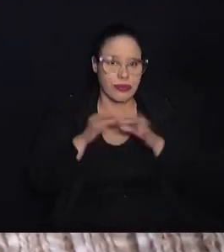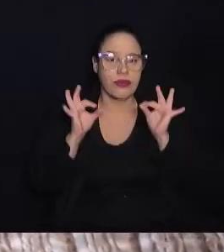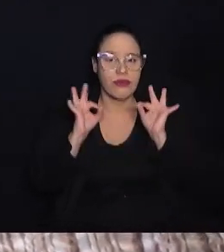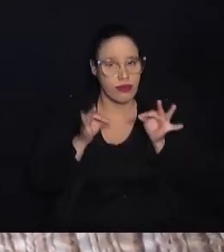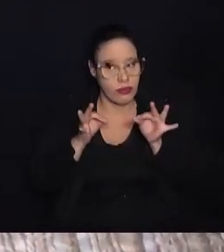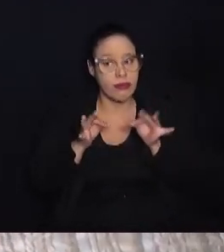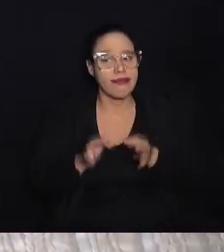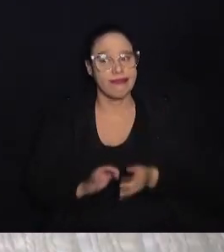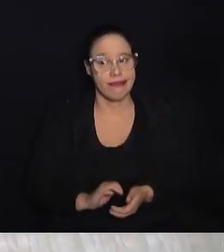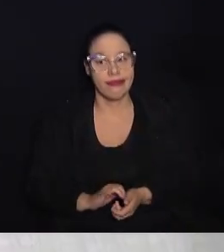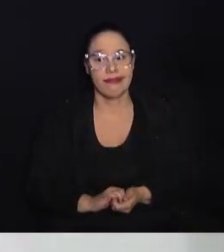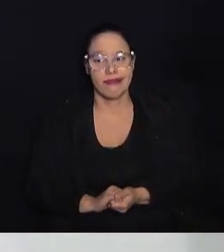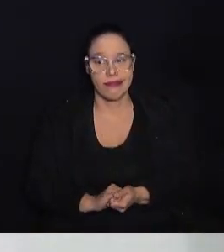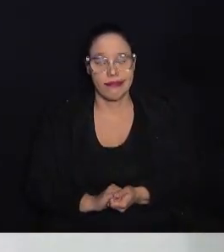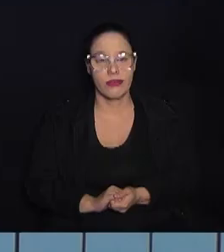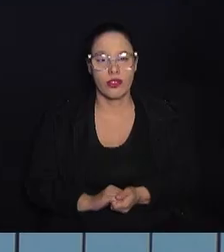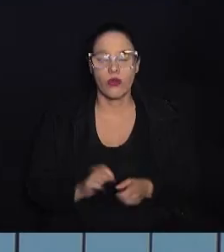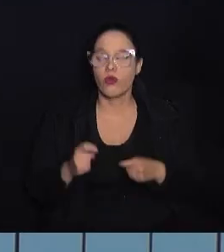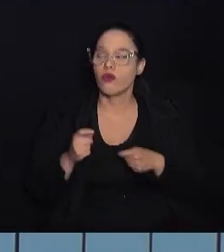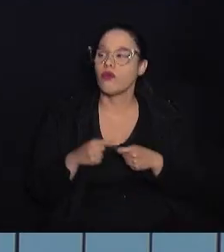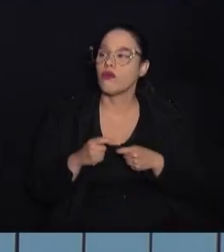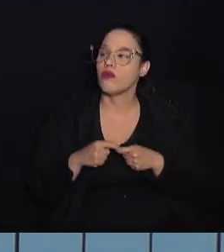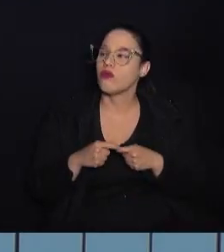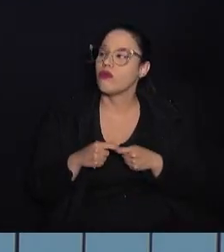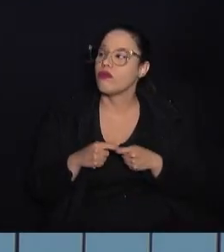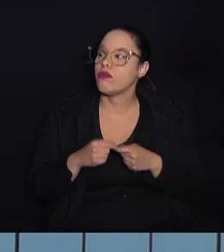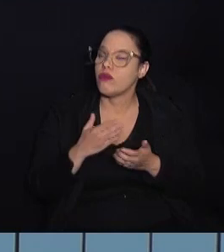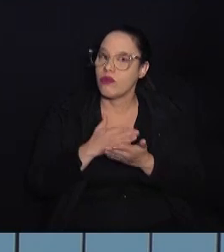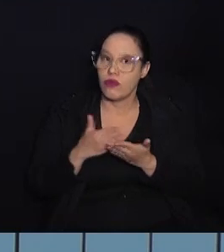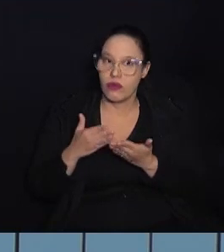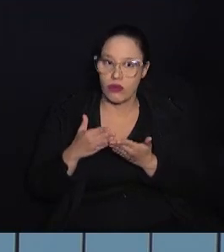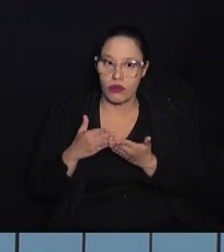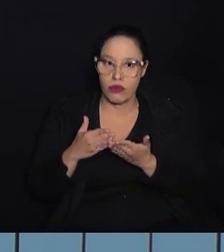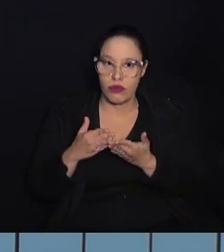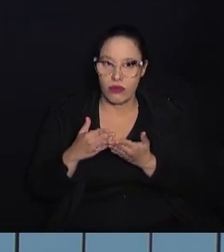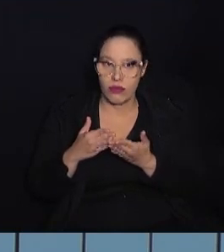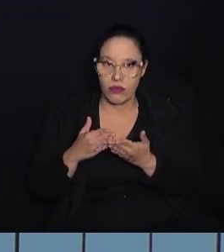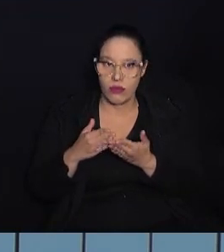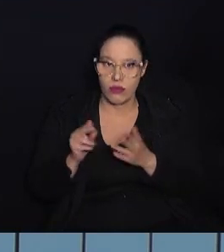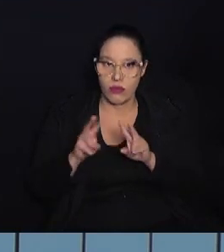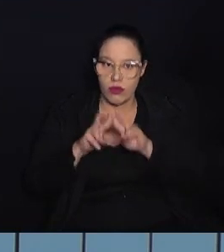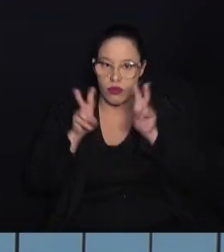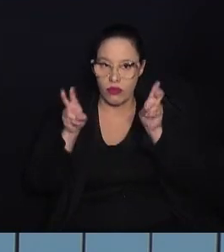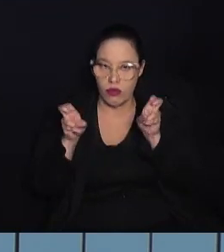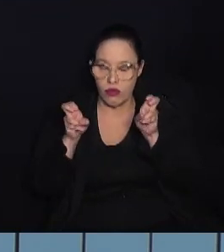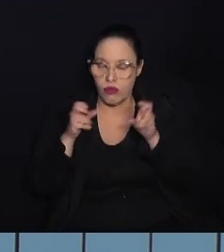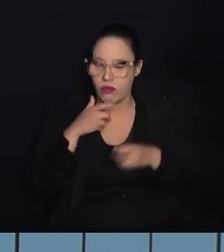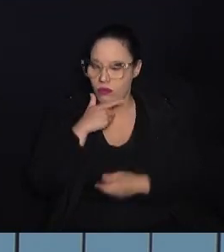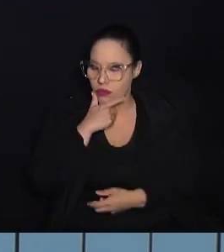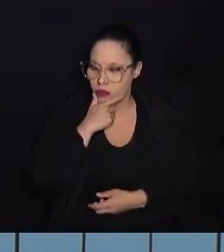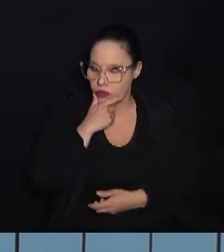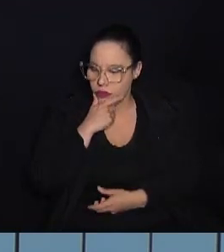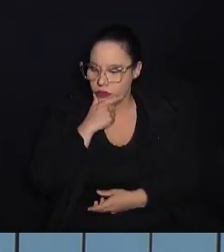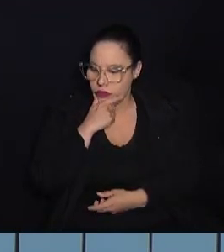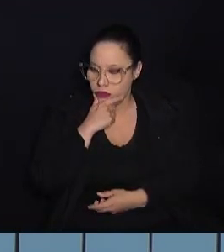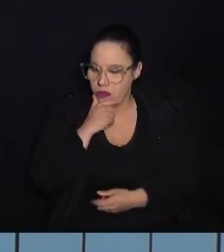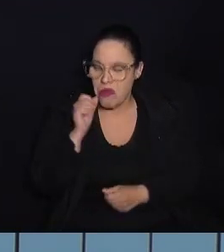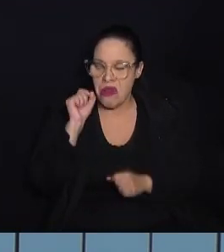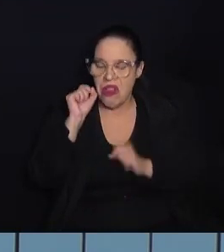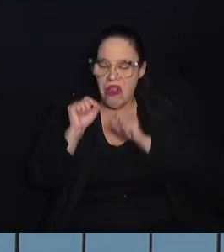tratar corretamente. Doutora, para a gente começar, o nosso assunto mesmo aqui, o